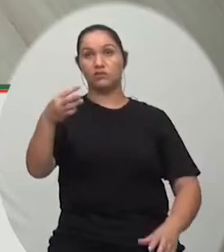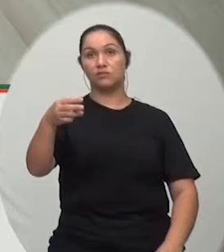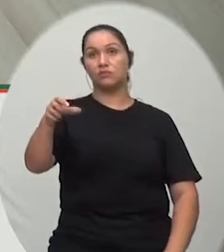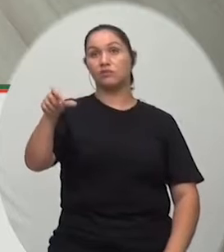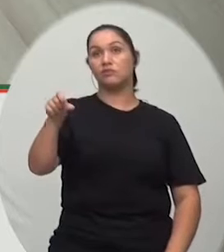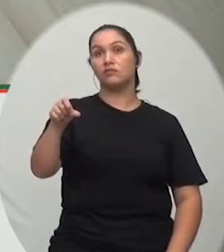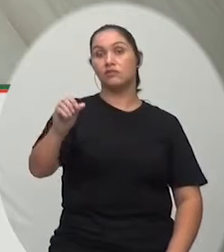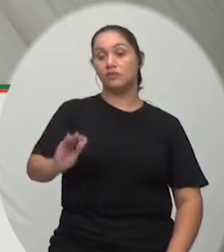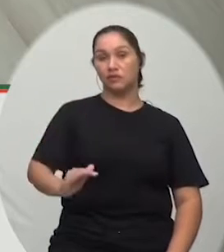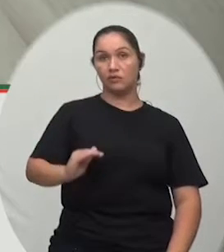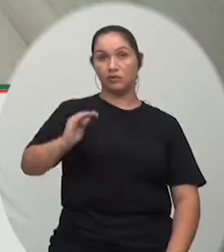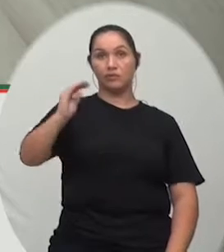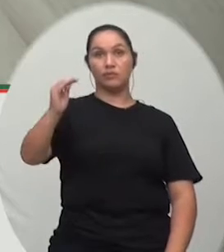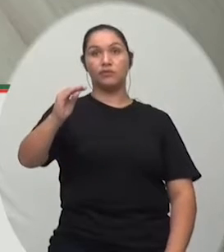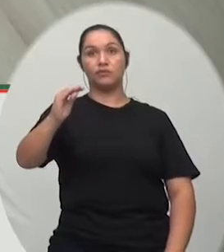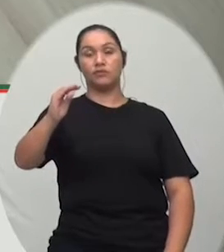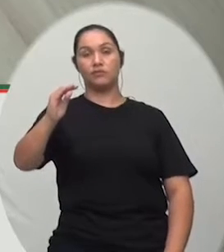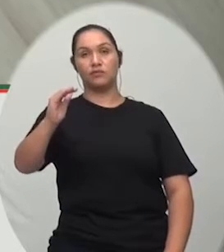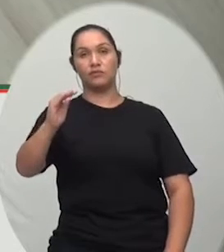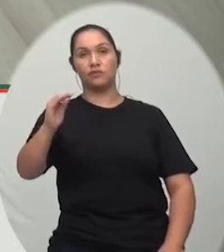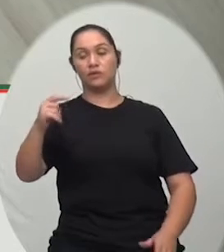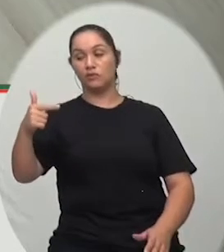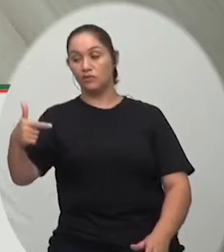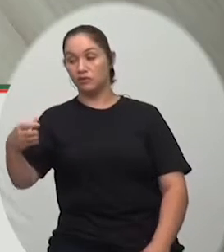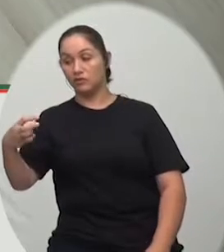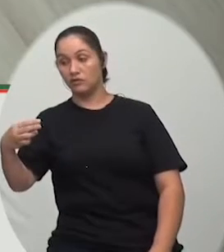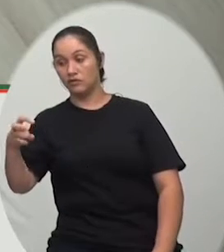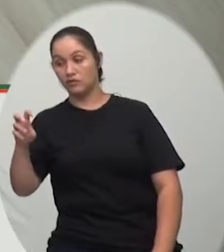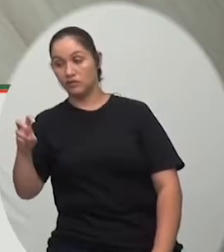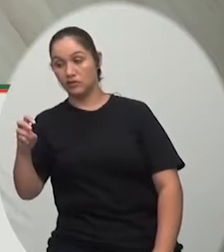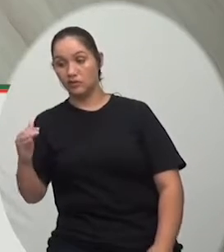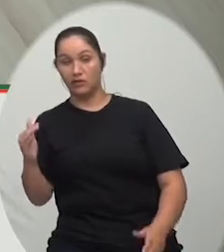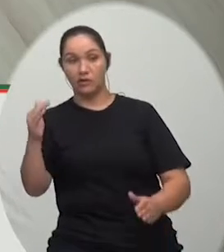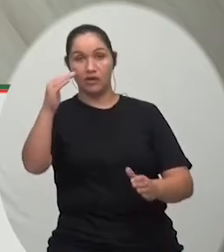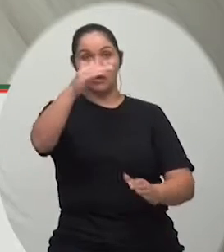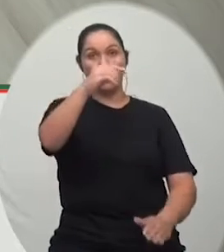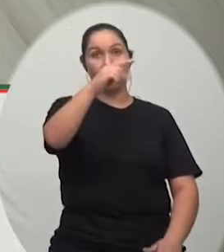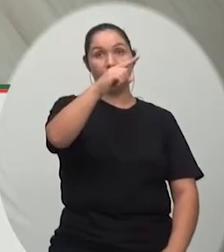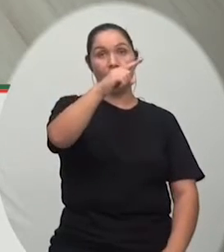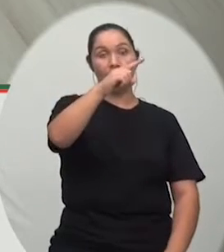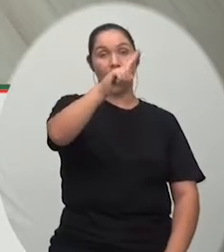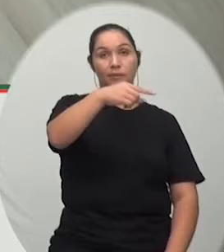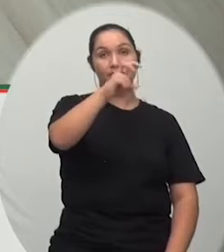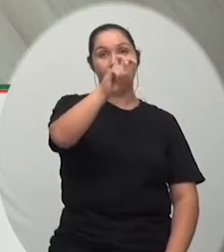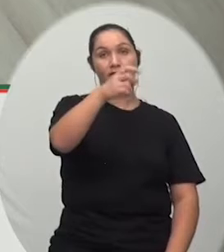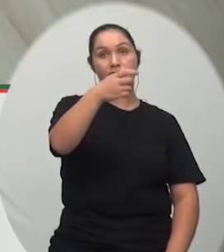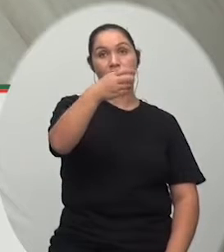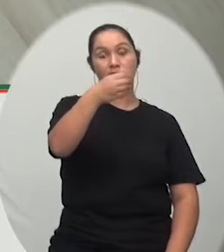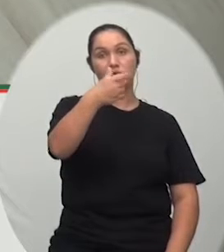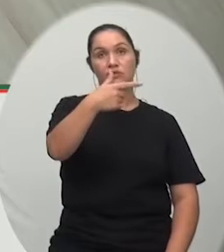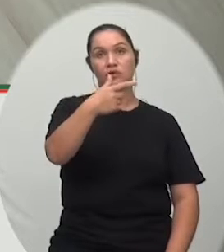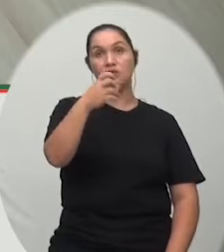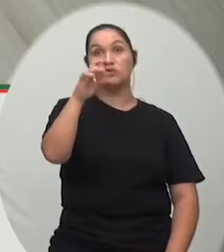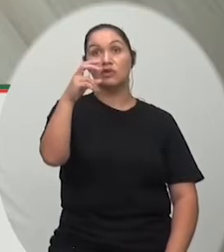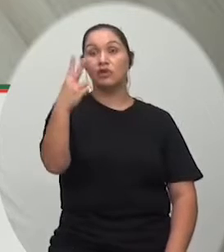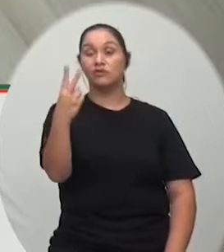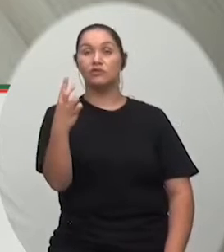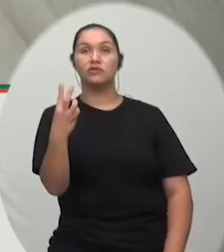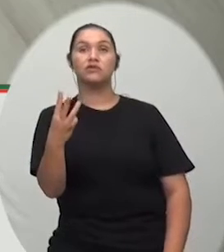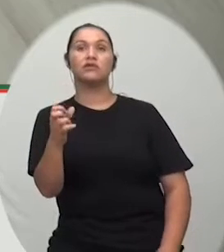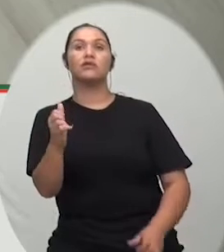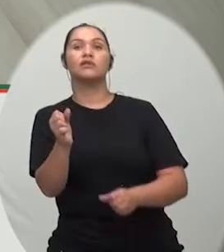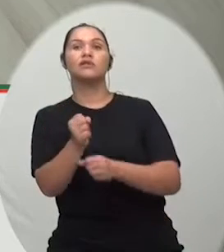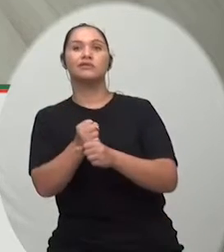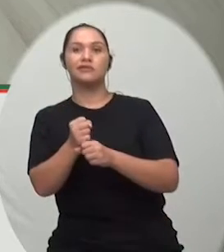539%, saltando de 235 para 1.502 no período de apenas 23 anos. Não por